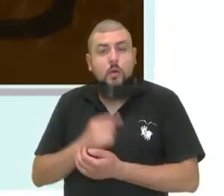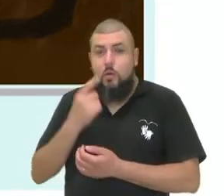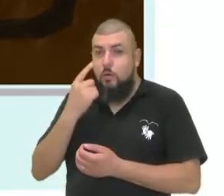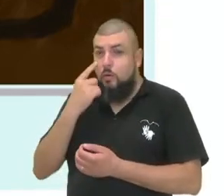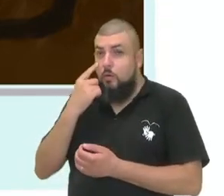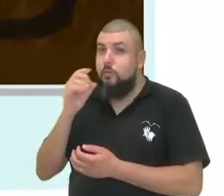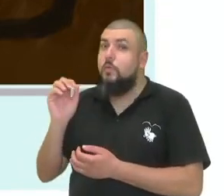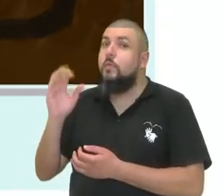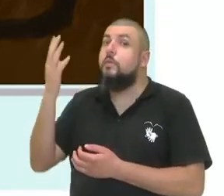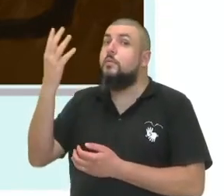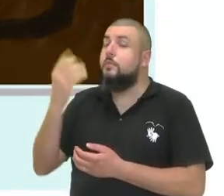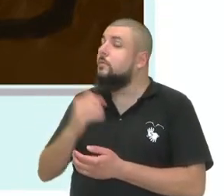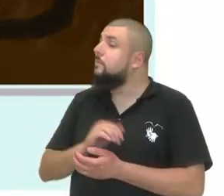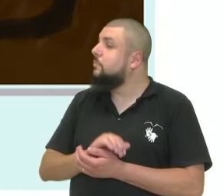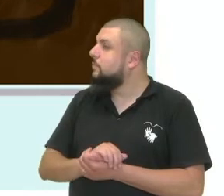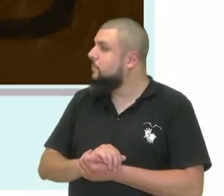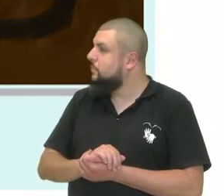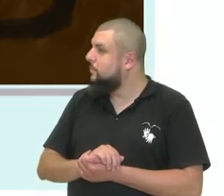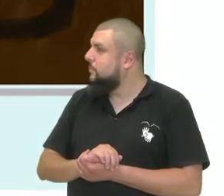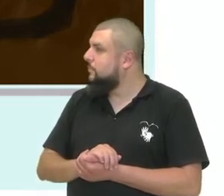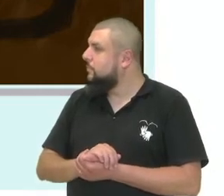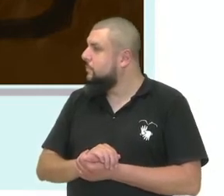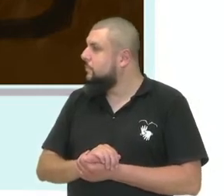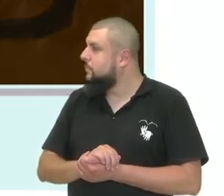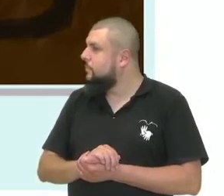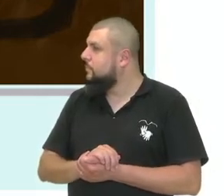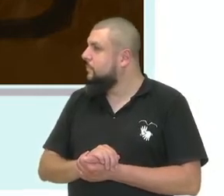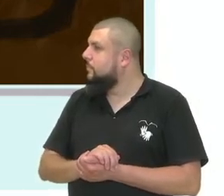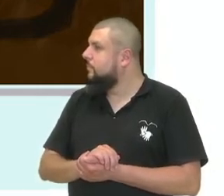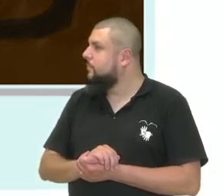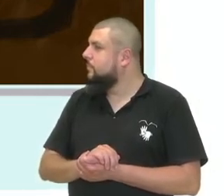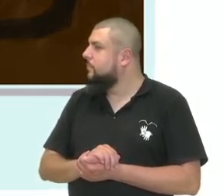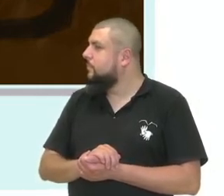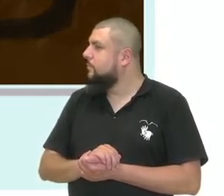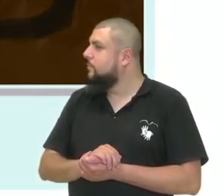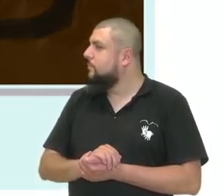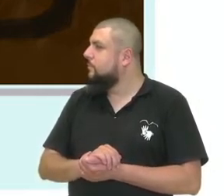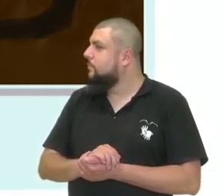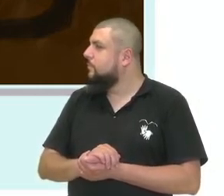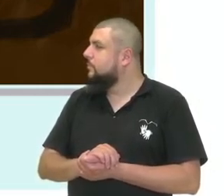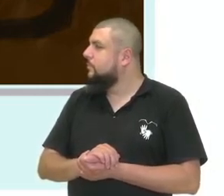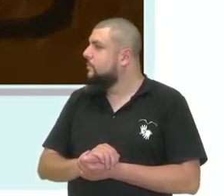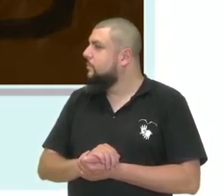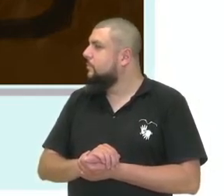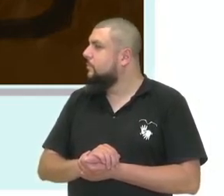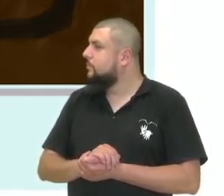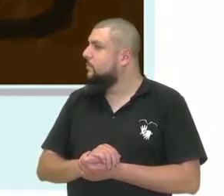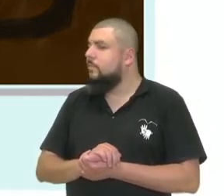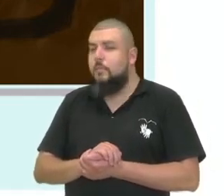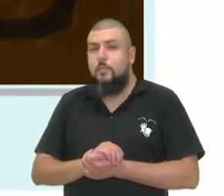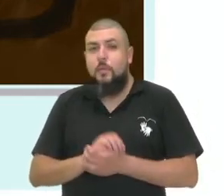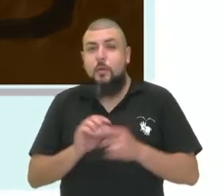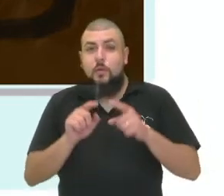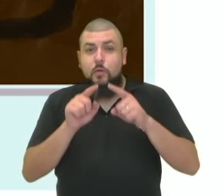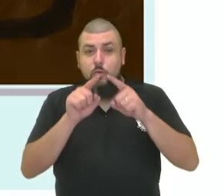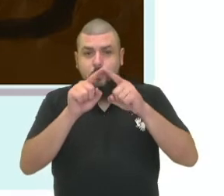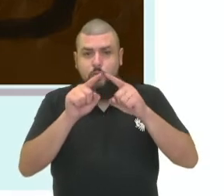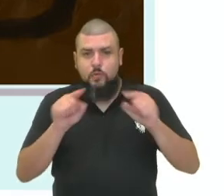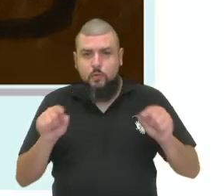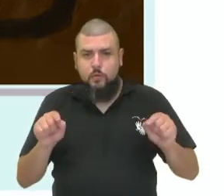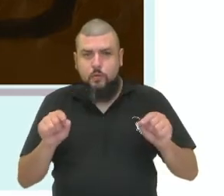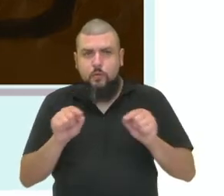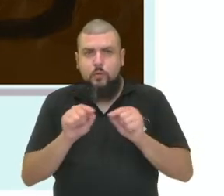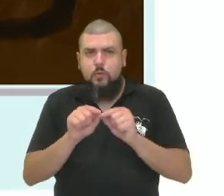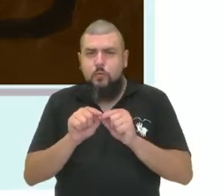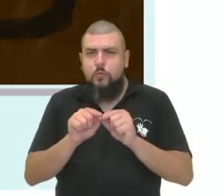né dois ele tem três vértices visinhos tá bom em três vértices e 6 arestas é Então